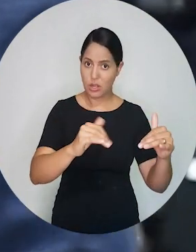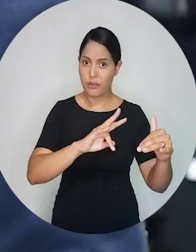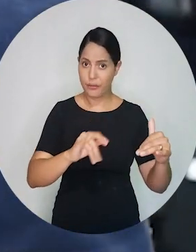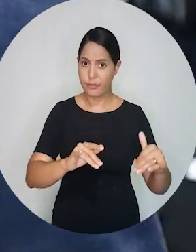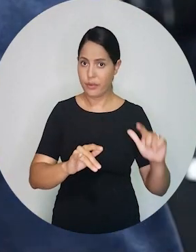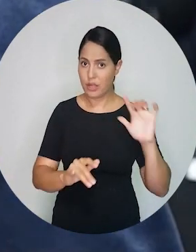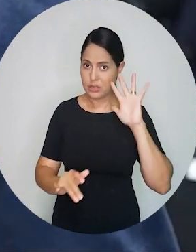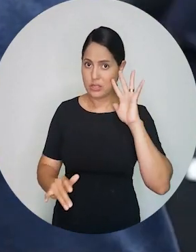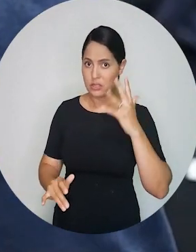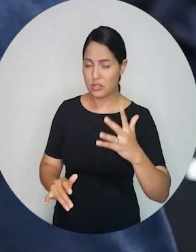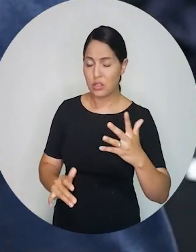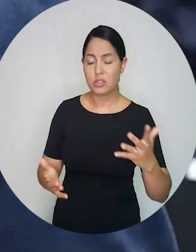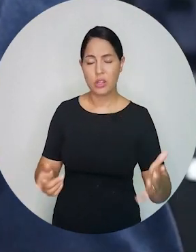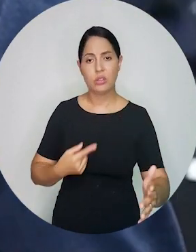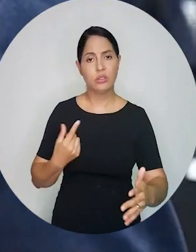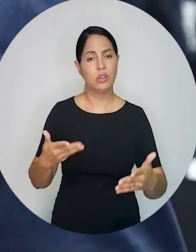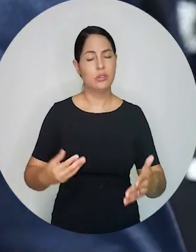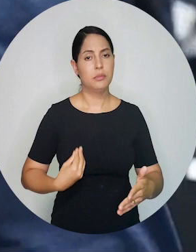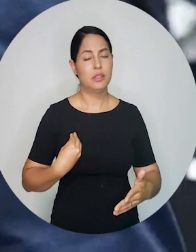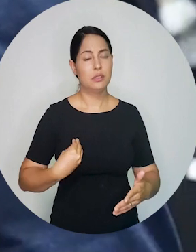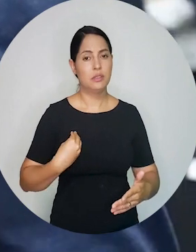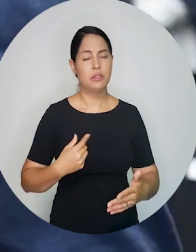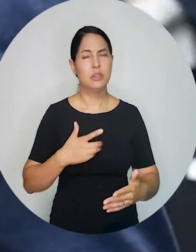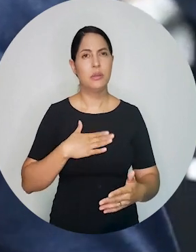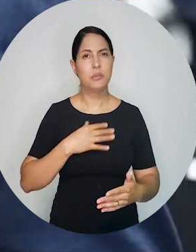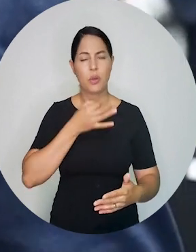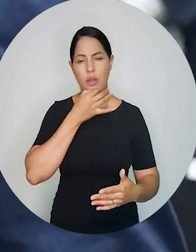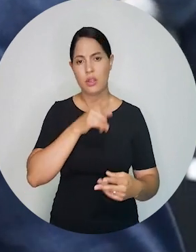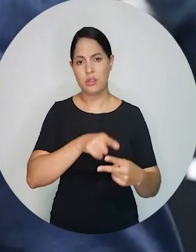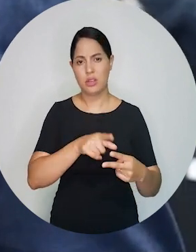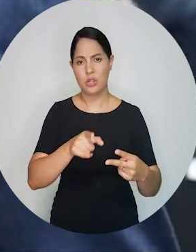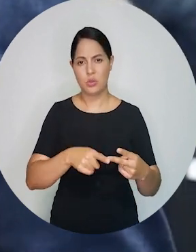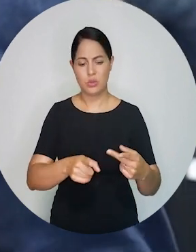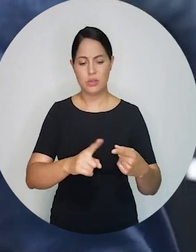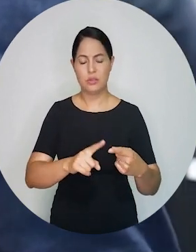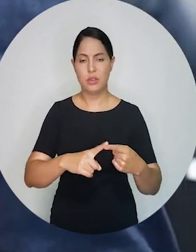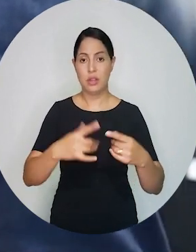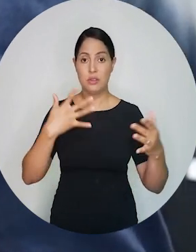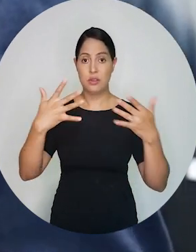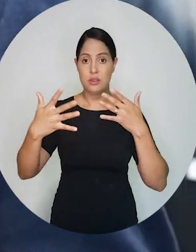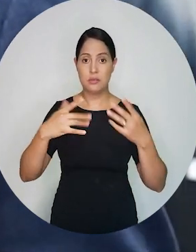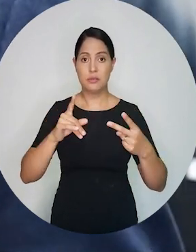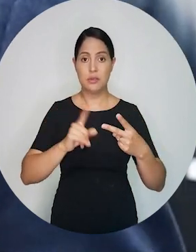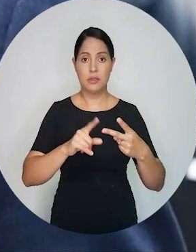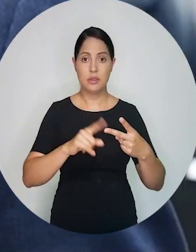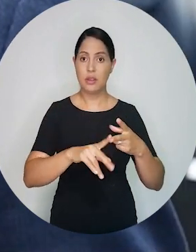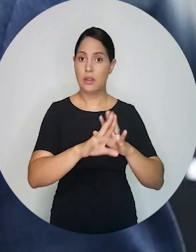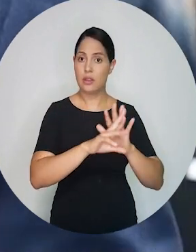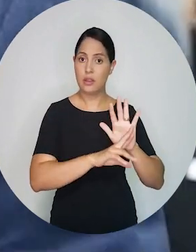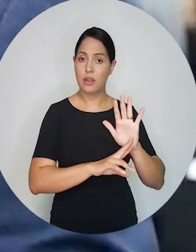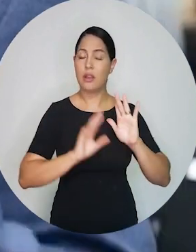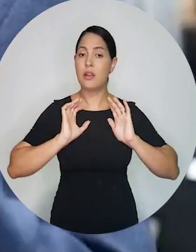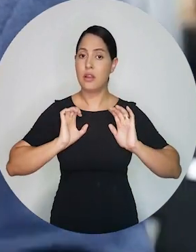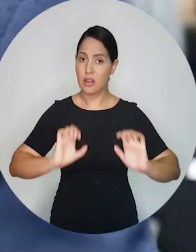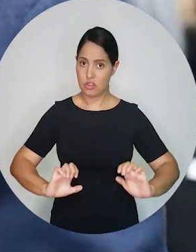sim das decisões do tribunal, pautado aqui sobre esse tema, sobre dois pilares, eu diria,